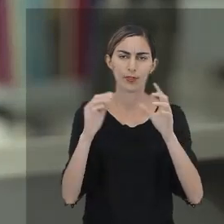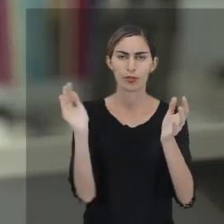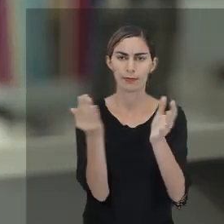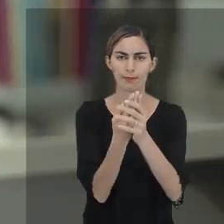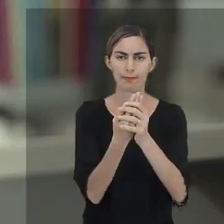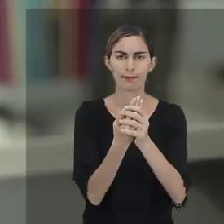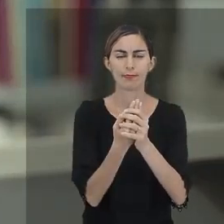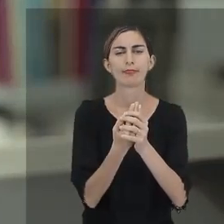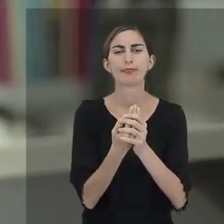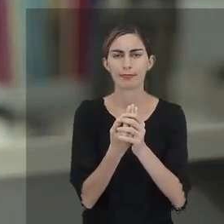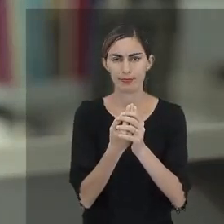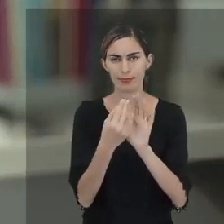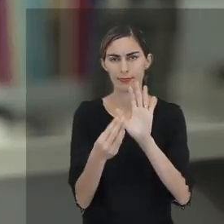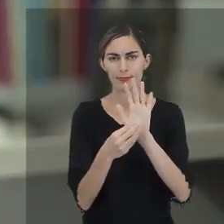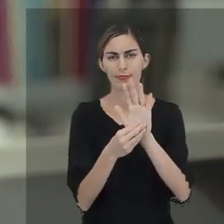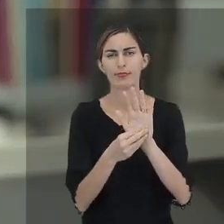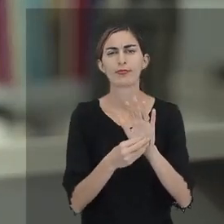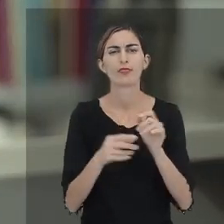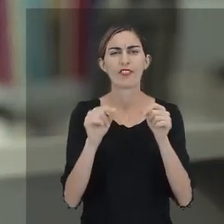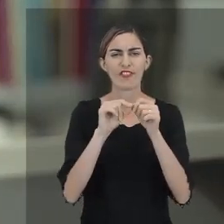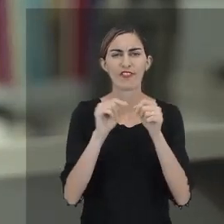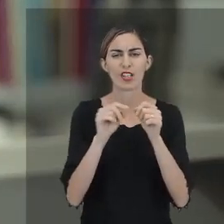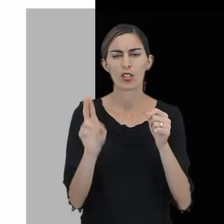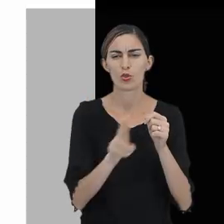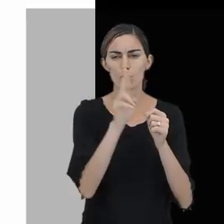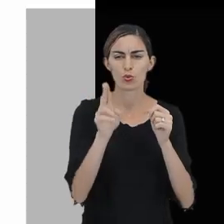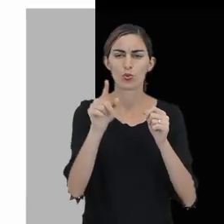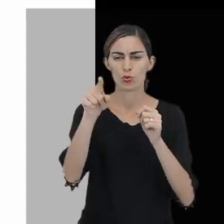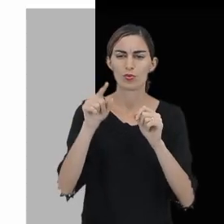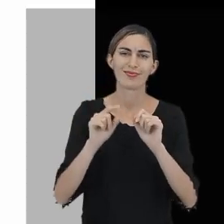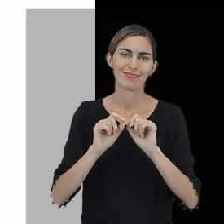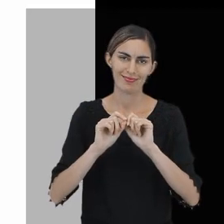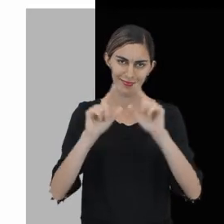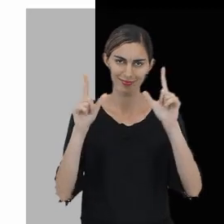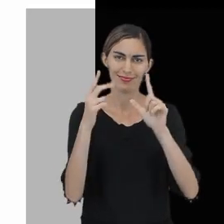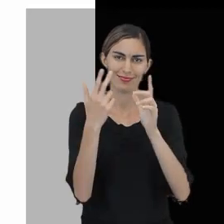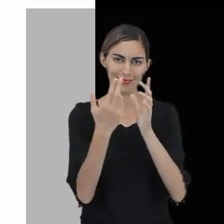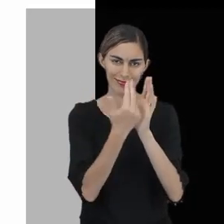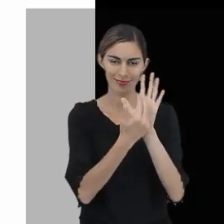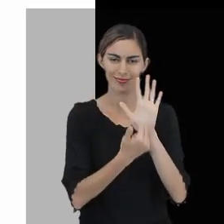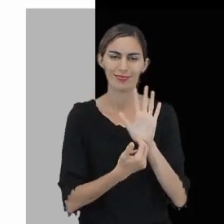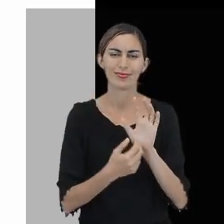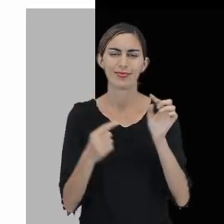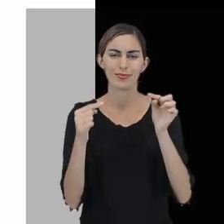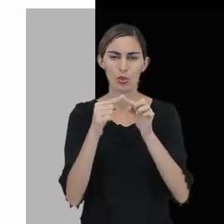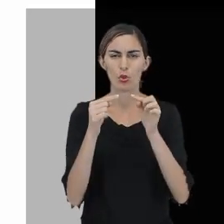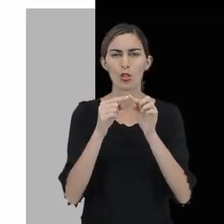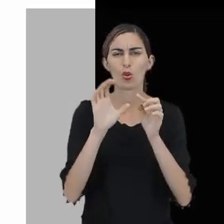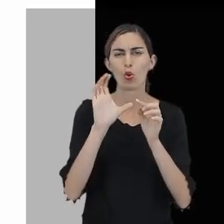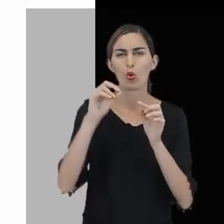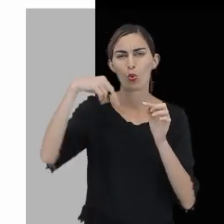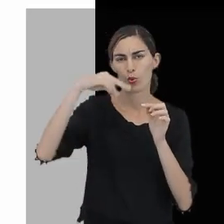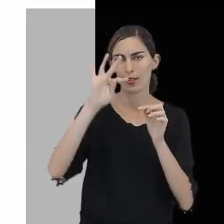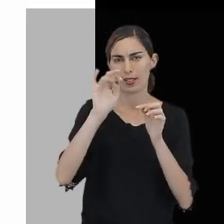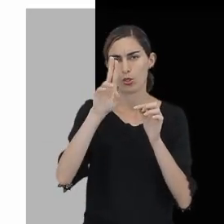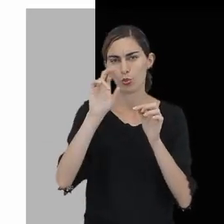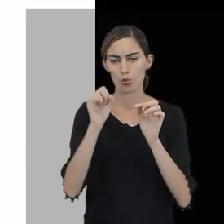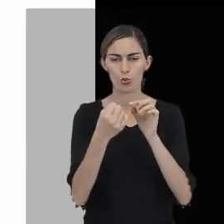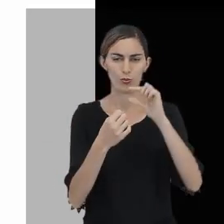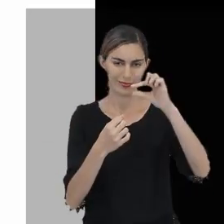arquivo do álbum ou certo e fez uso dessa imagem aqui pra colocar como conteúdo do botão